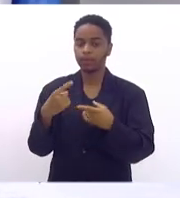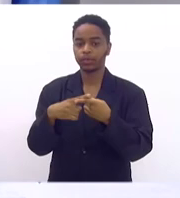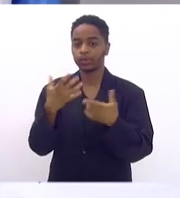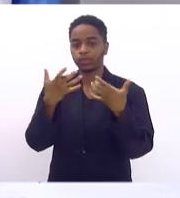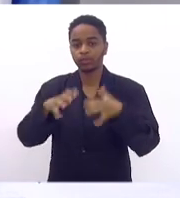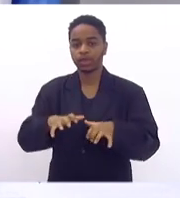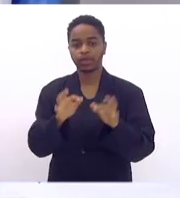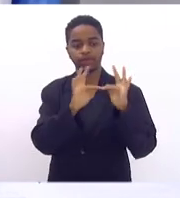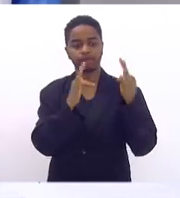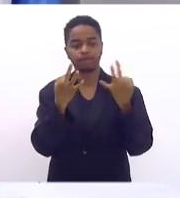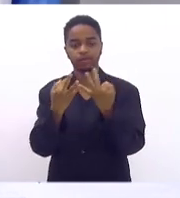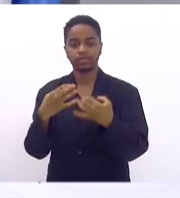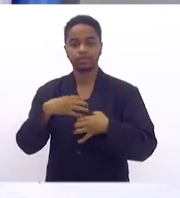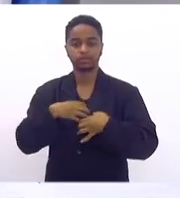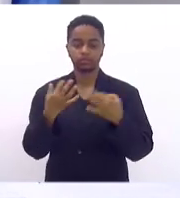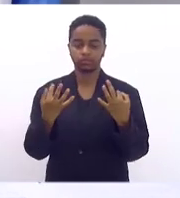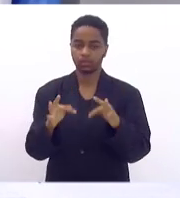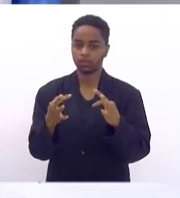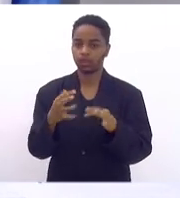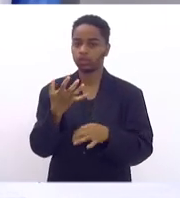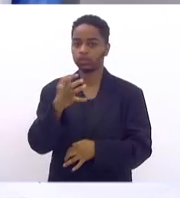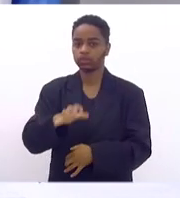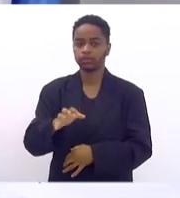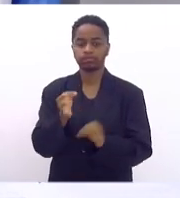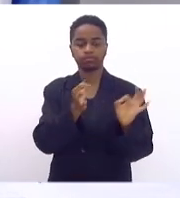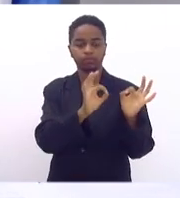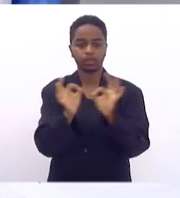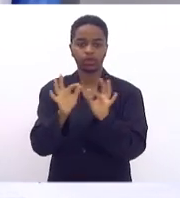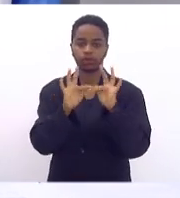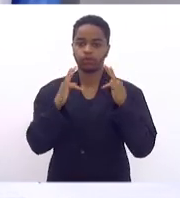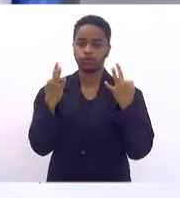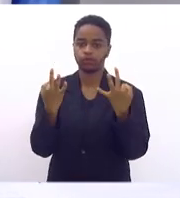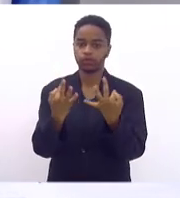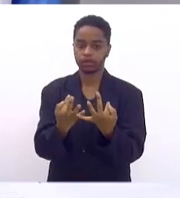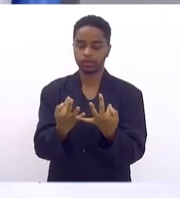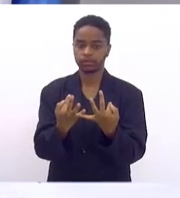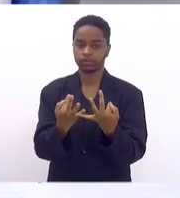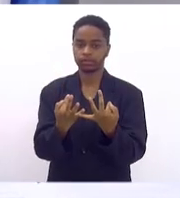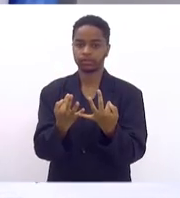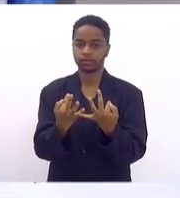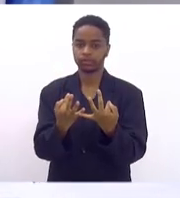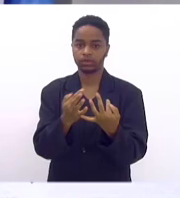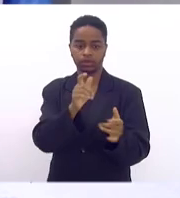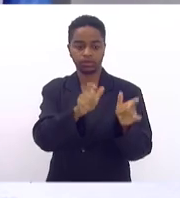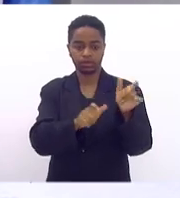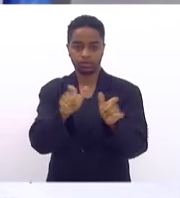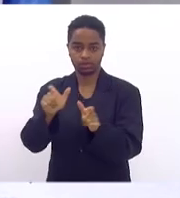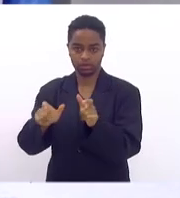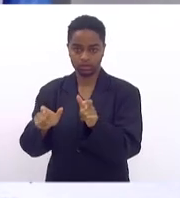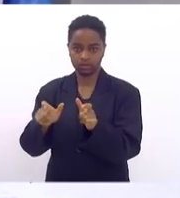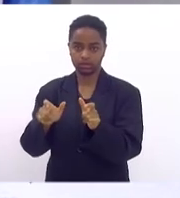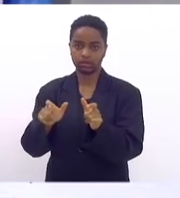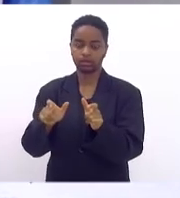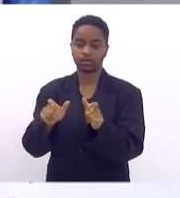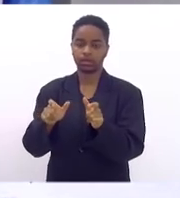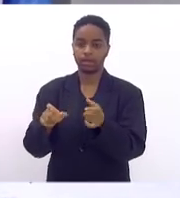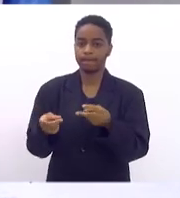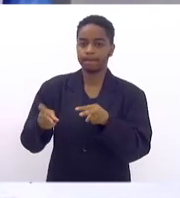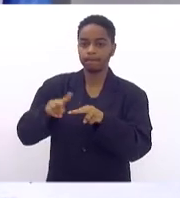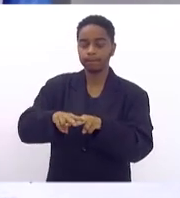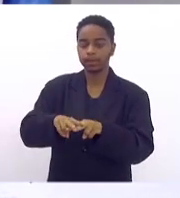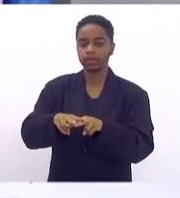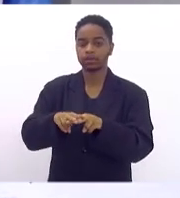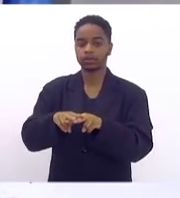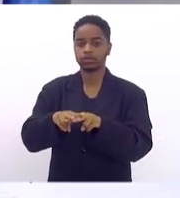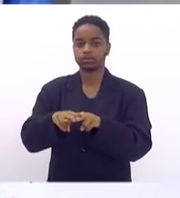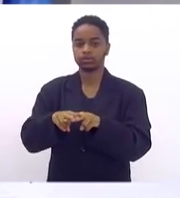família sinta dor, para que nenhuma família tenha seus parentes apreendidos